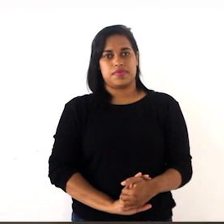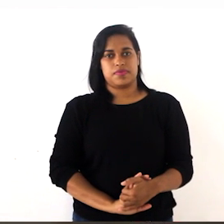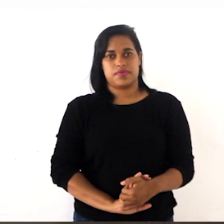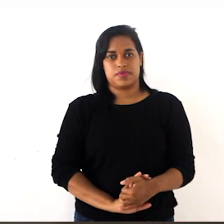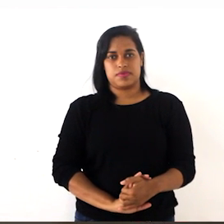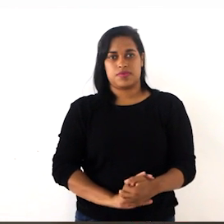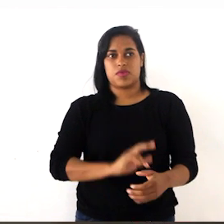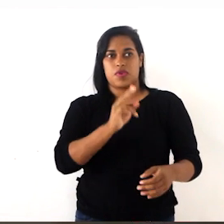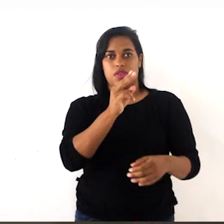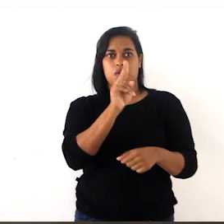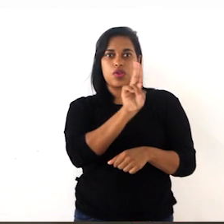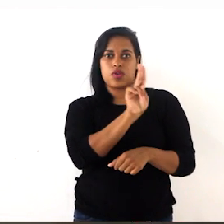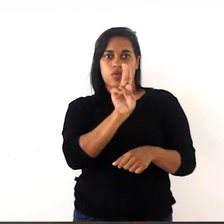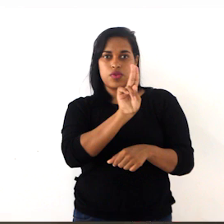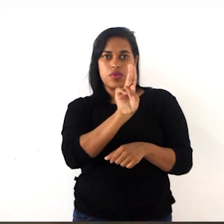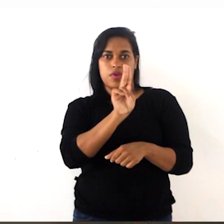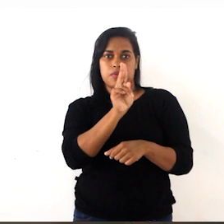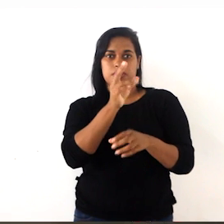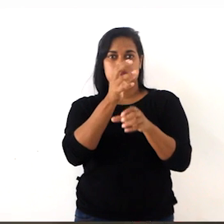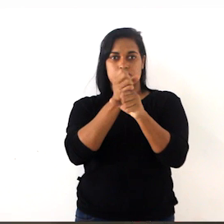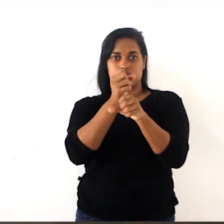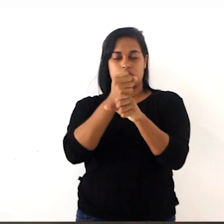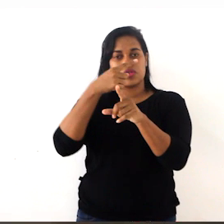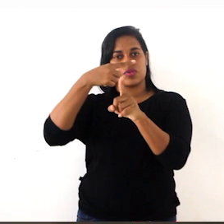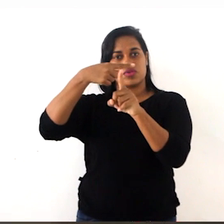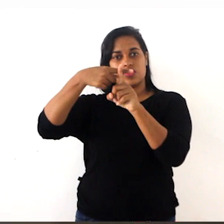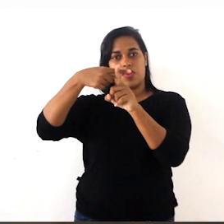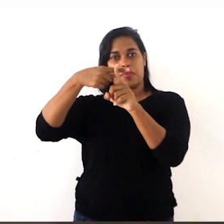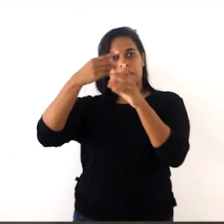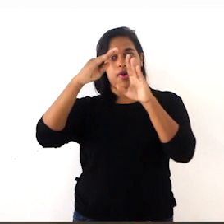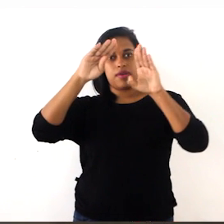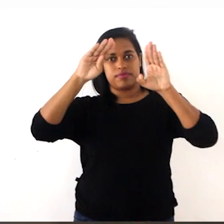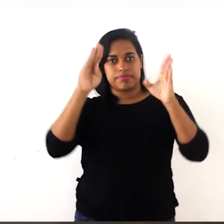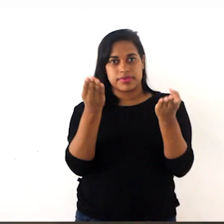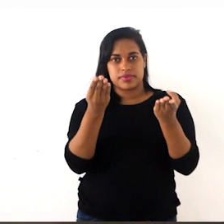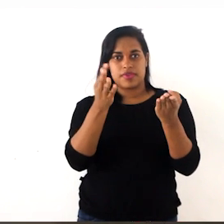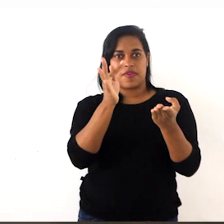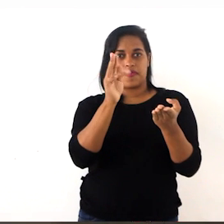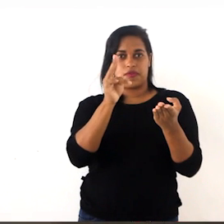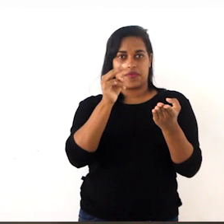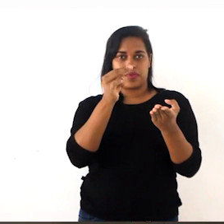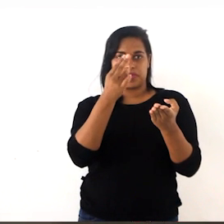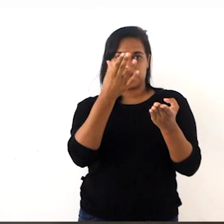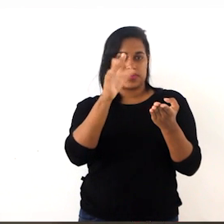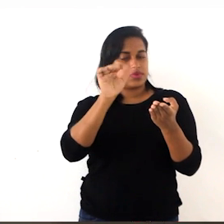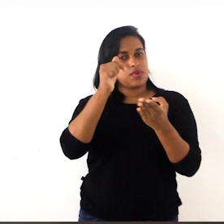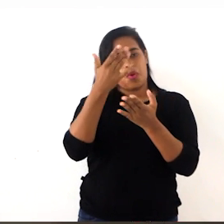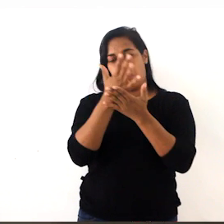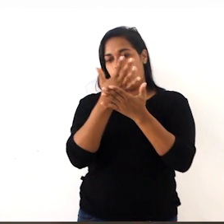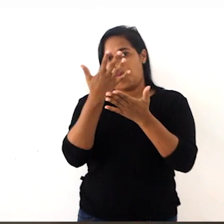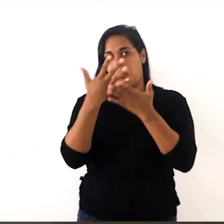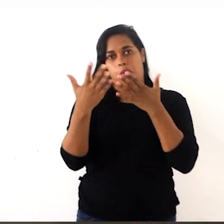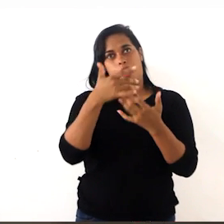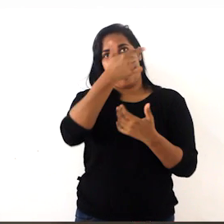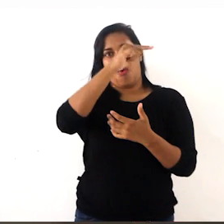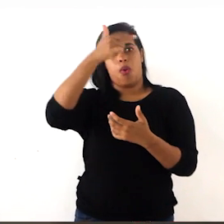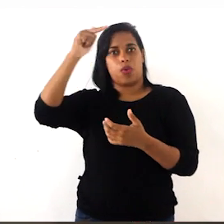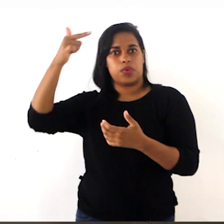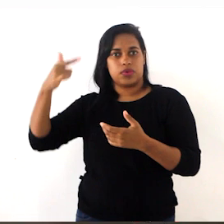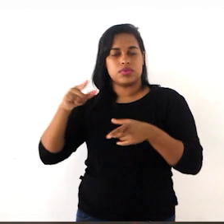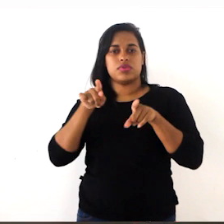Como é que a gente chama? A gente coloca soma e o abre e fecha parênteses. Soma é o nome da função, pode ser qualquer outra coisa, como nuvem,